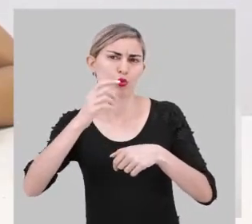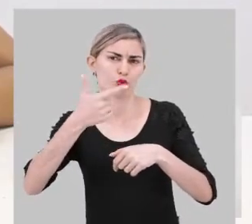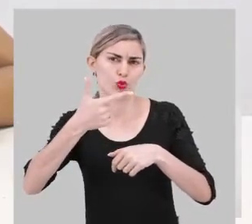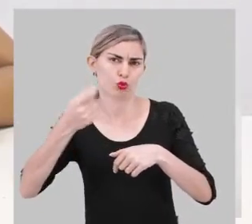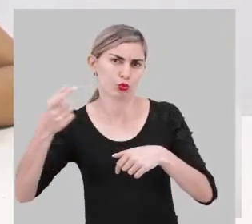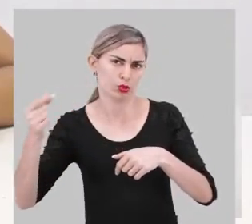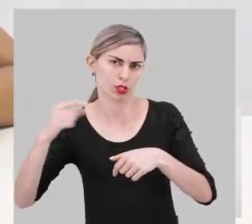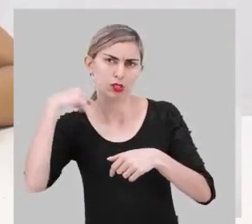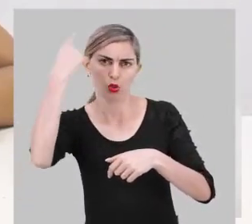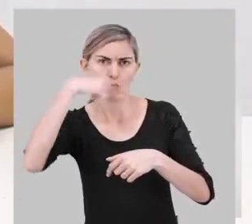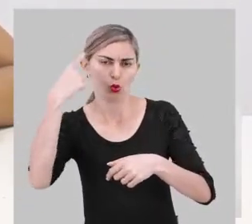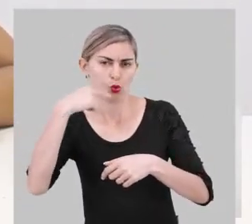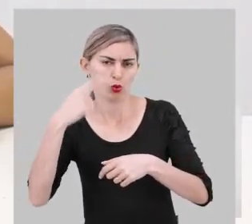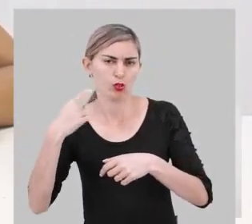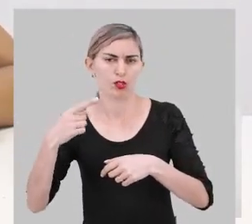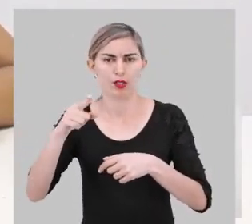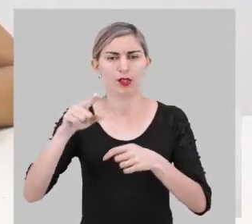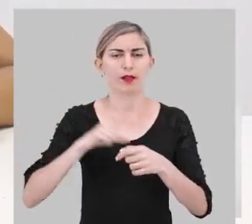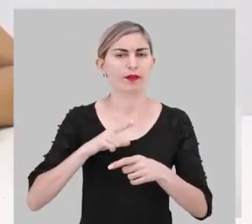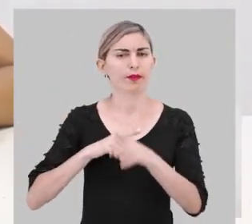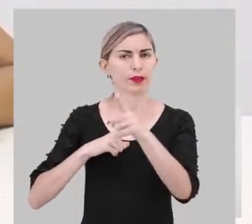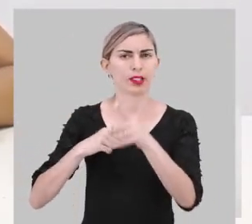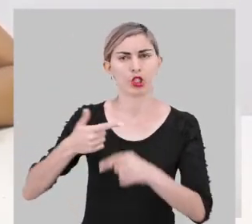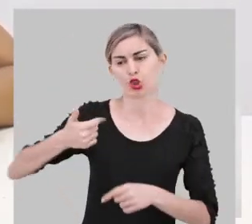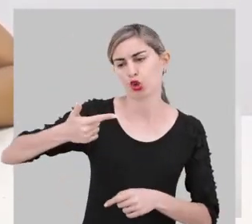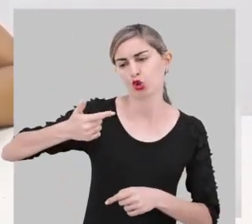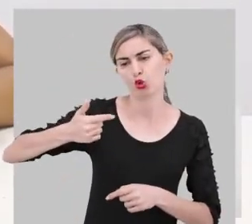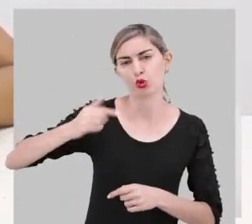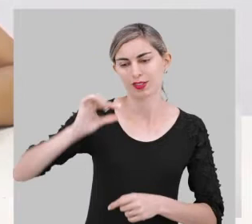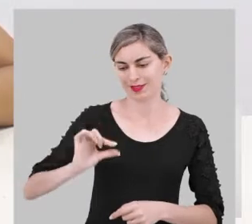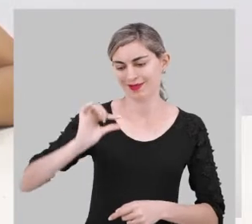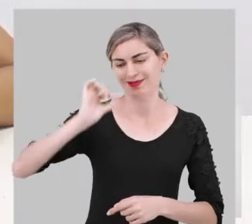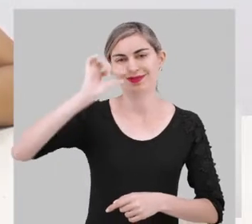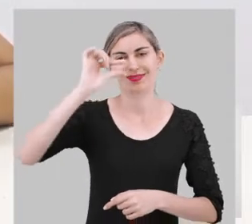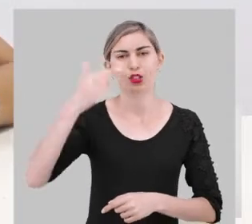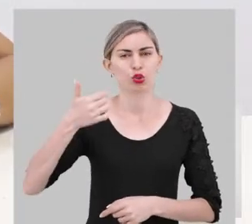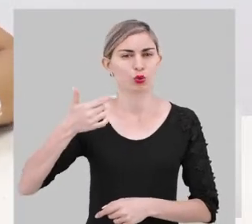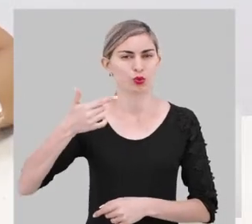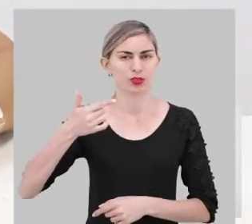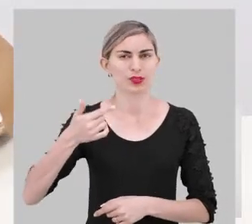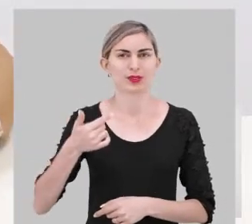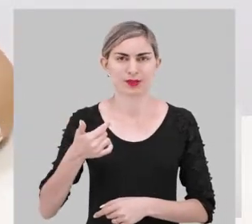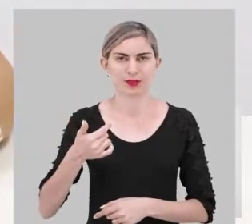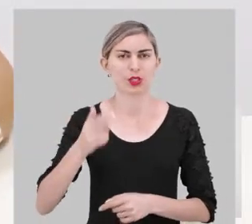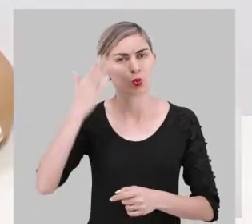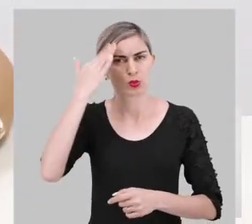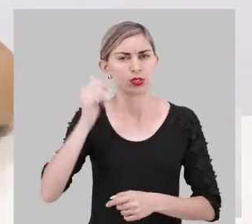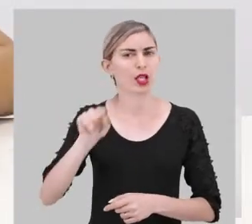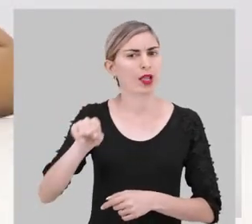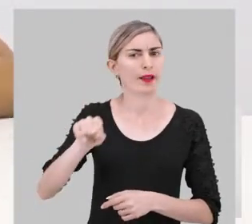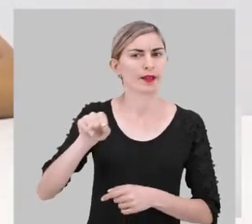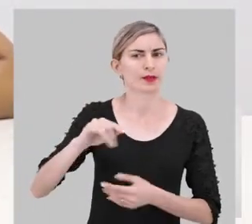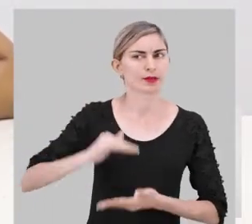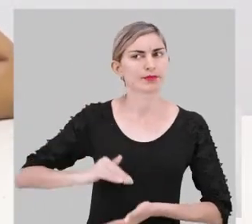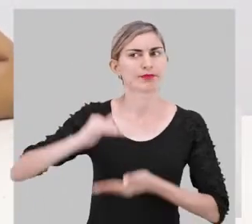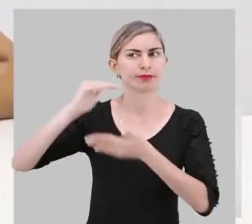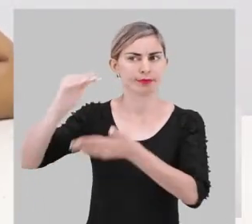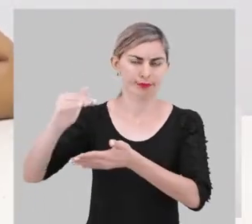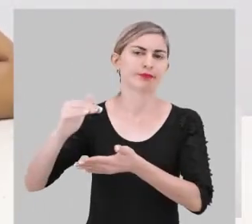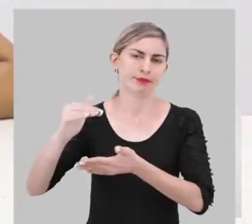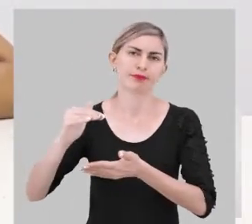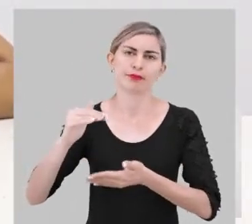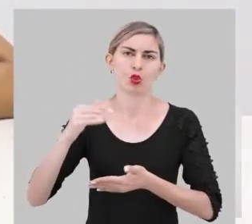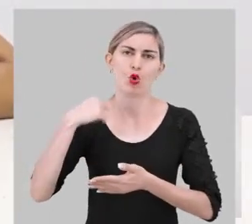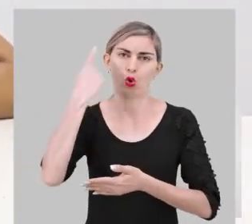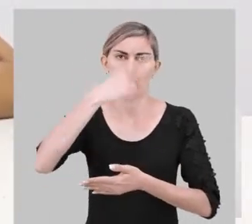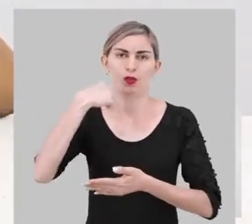1.200 folhas por hora, eu tenho aqui 12 quadradinhos desse, então eu sei que é essa a entrega desse